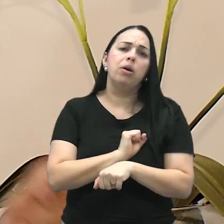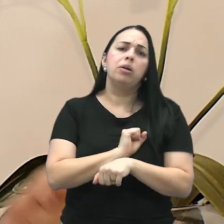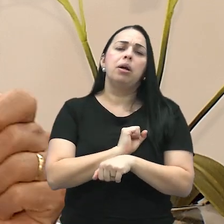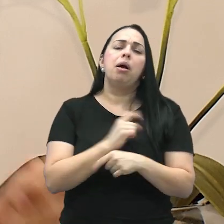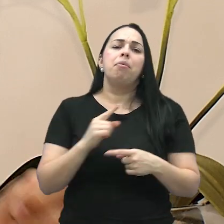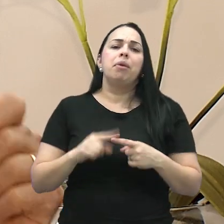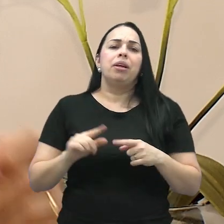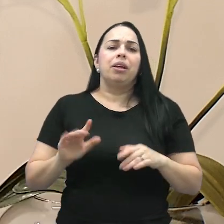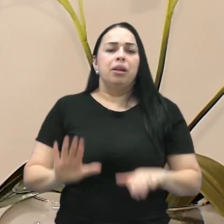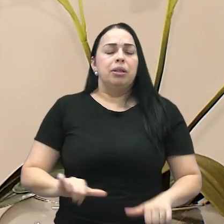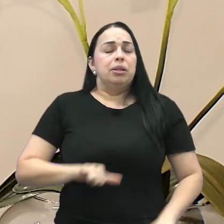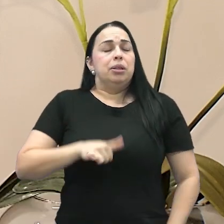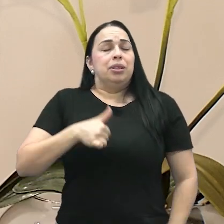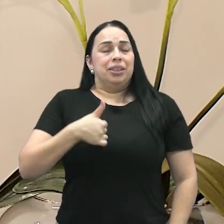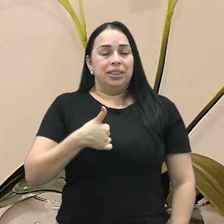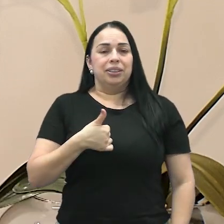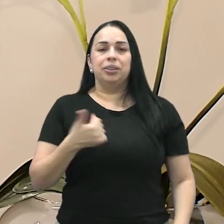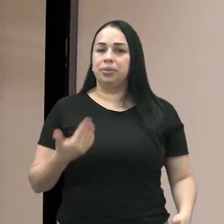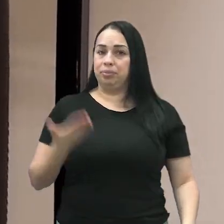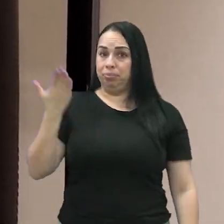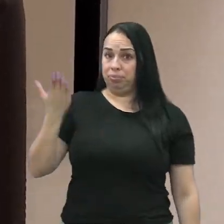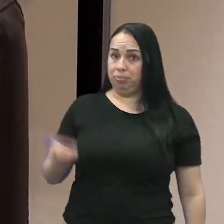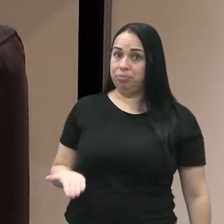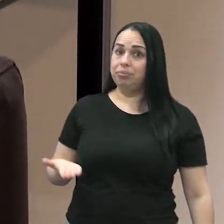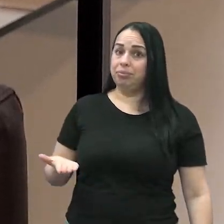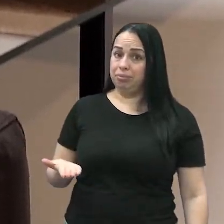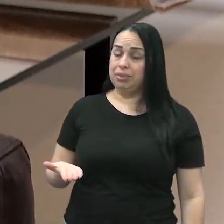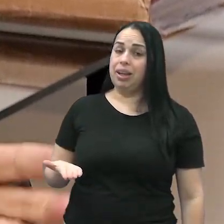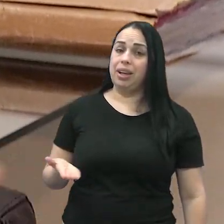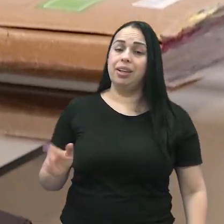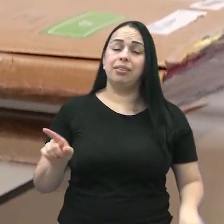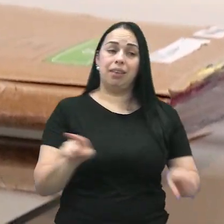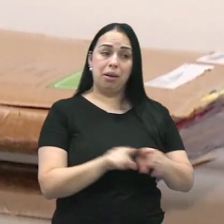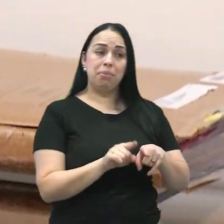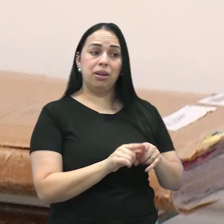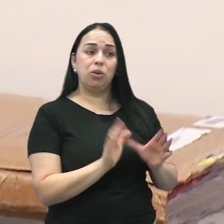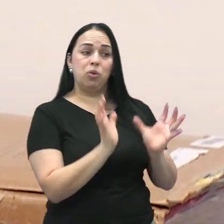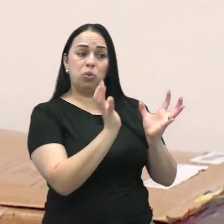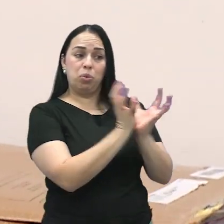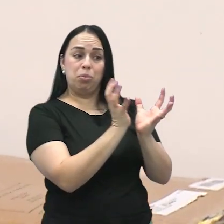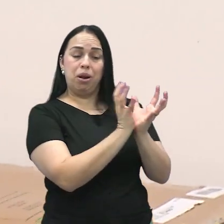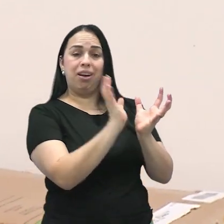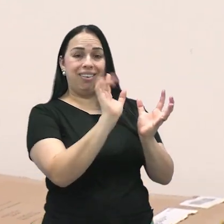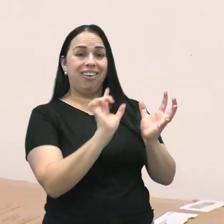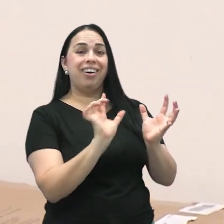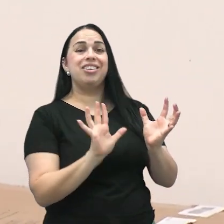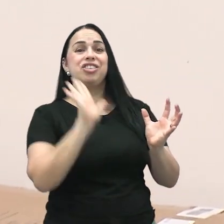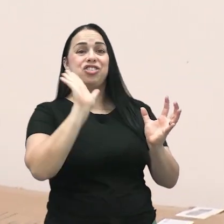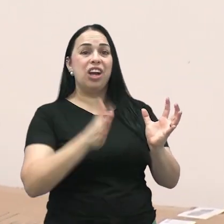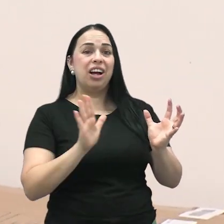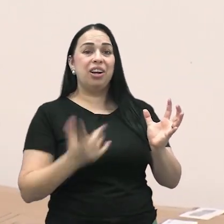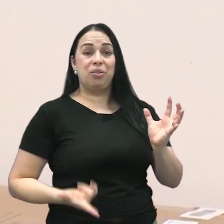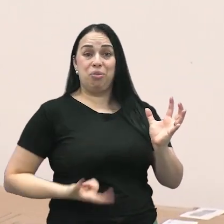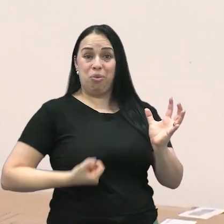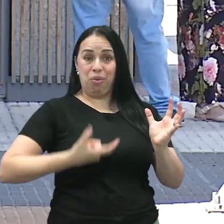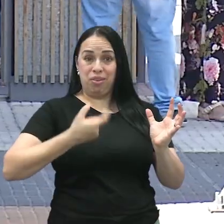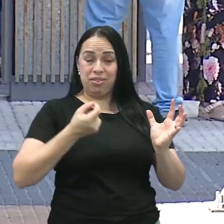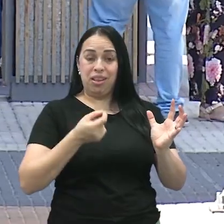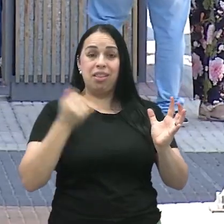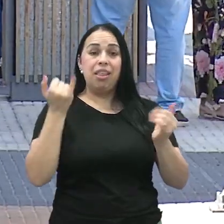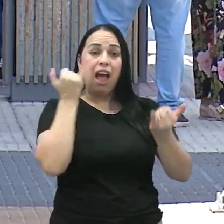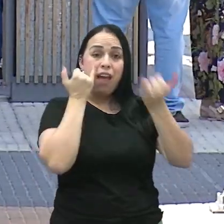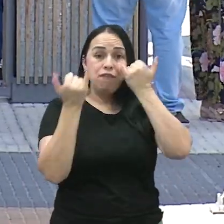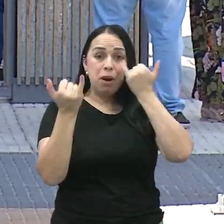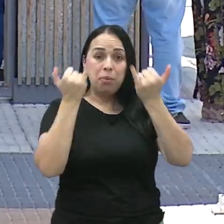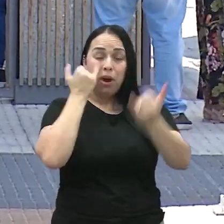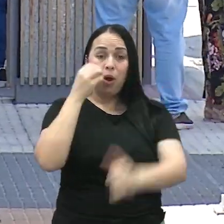faz muita diferença para a pessoa oncológica. E Sebastião faz parte de um grande grupo que já foi acometido pela doença. De